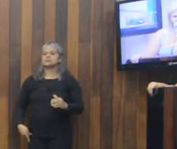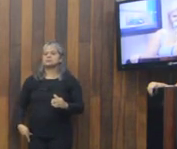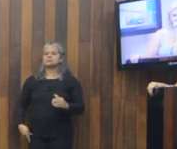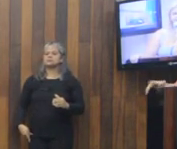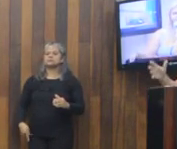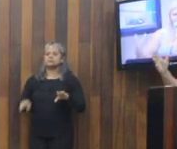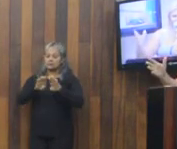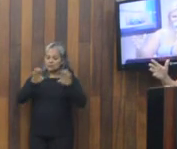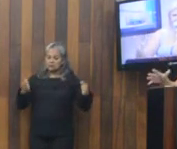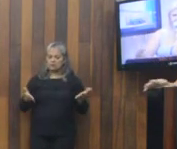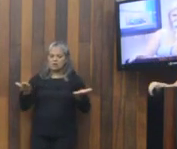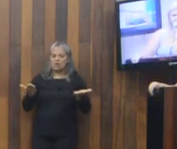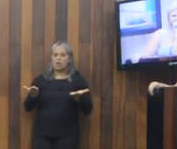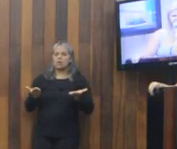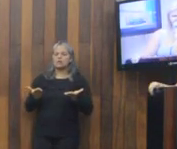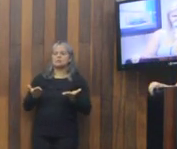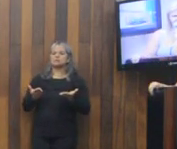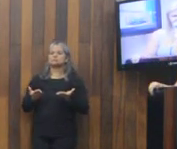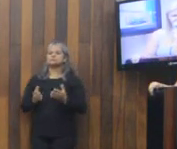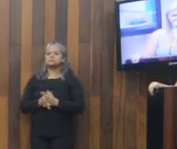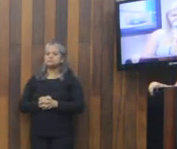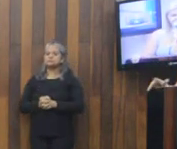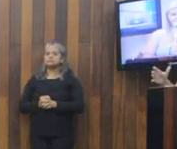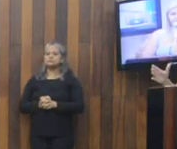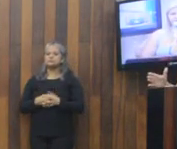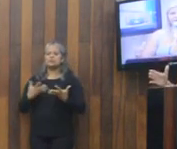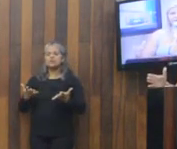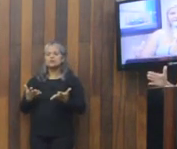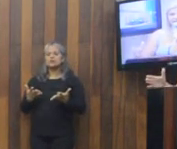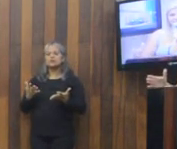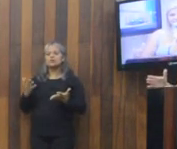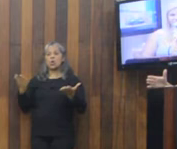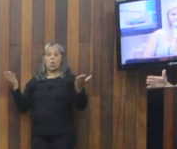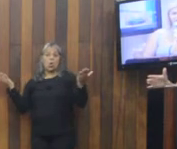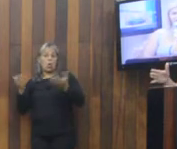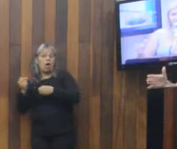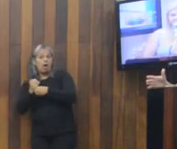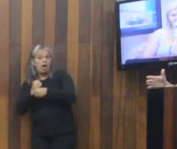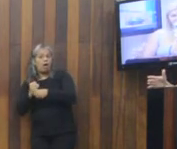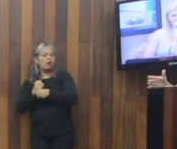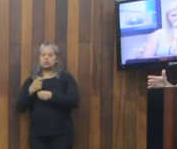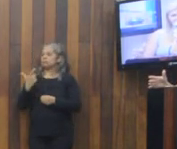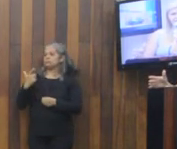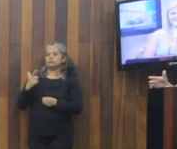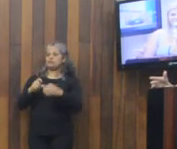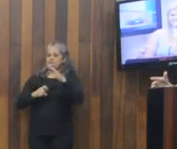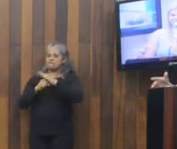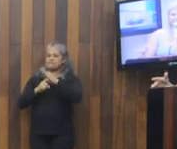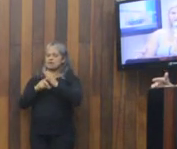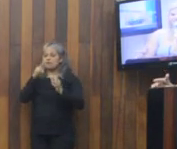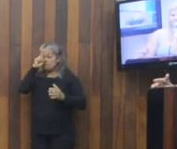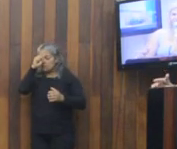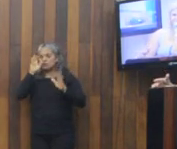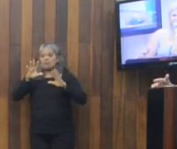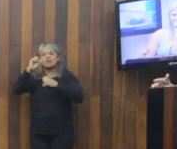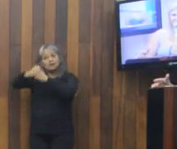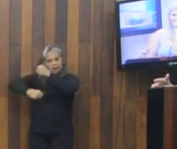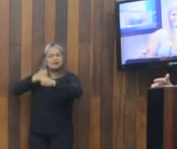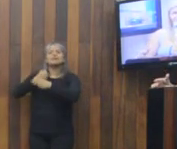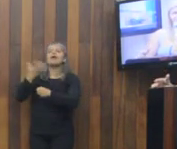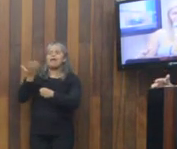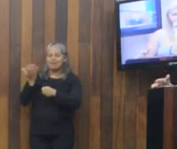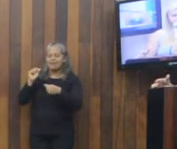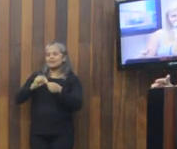da mesa para poder dizer desse fato. Então, assim, nós não realizaremos esse ano, mas ano que vem nós queremos